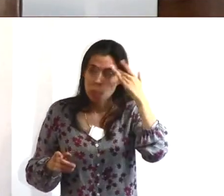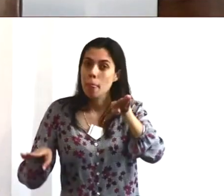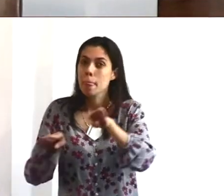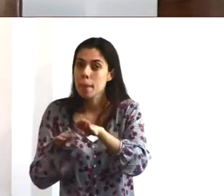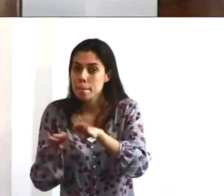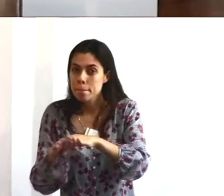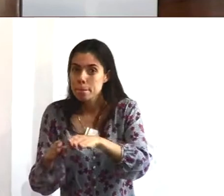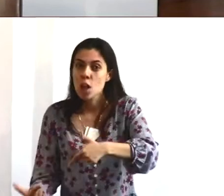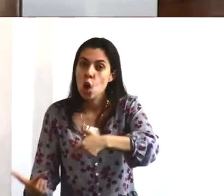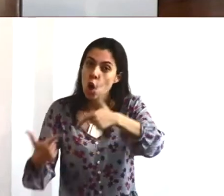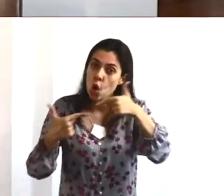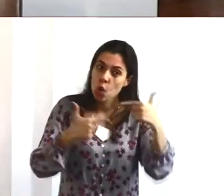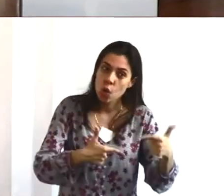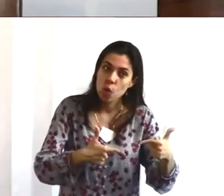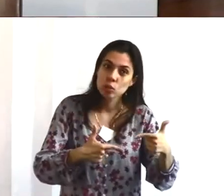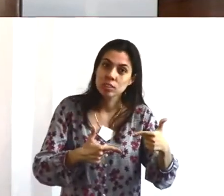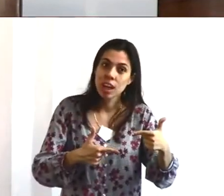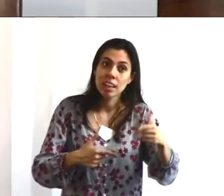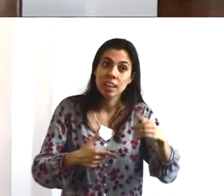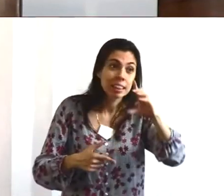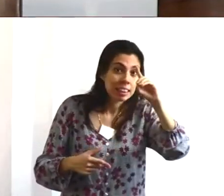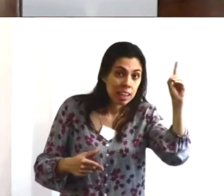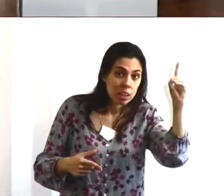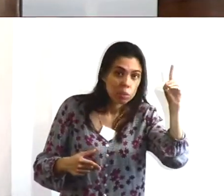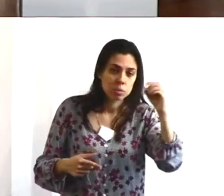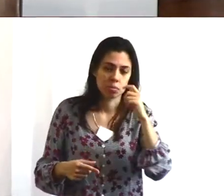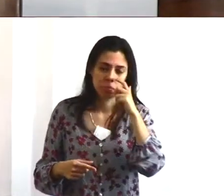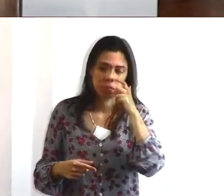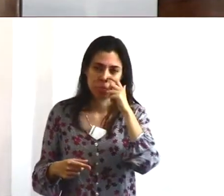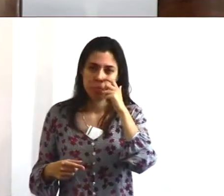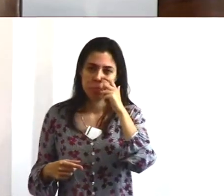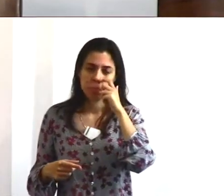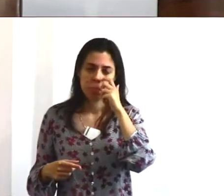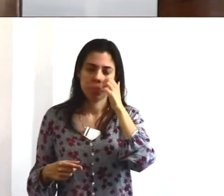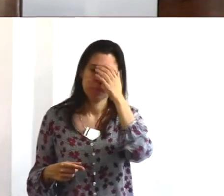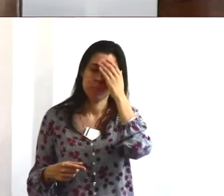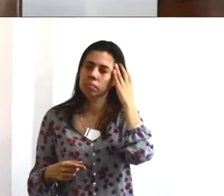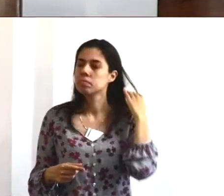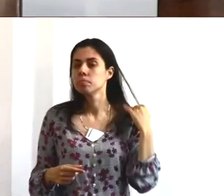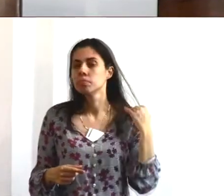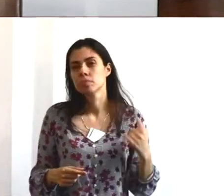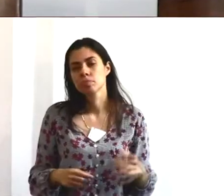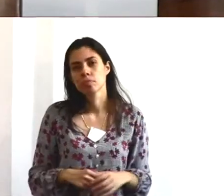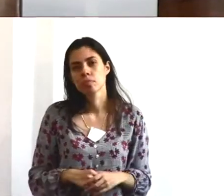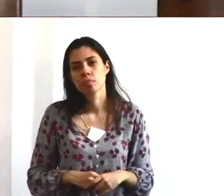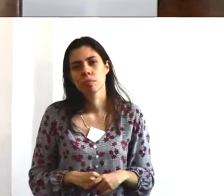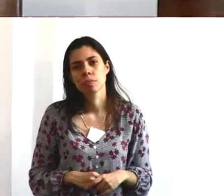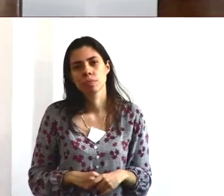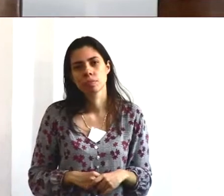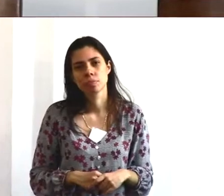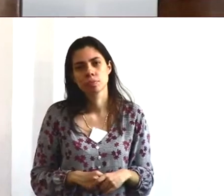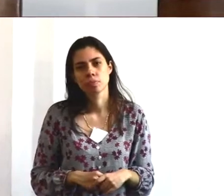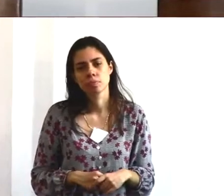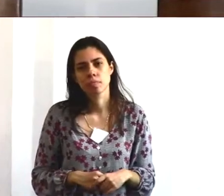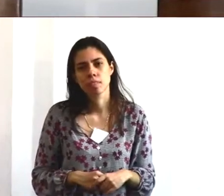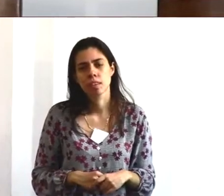sua voz para poder destruir essas nações inimigas. É assim que Deus faz com o seu povo, é